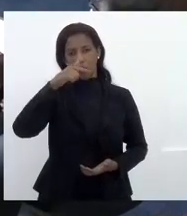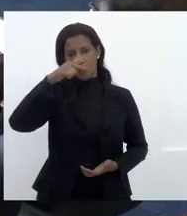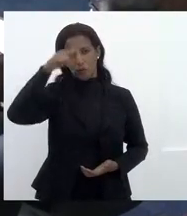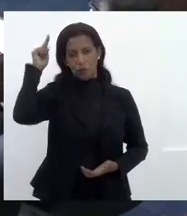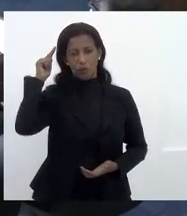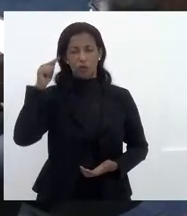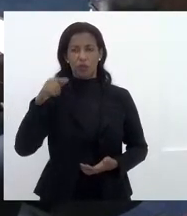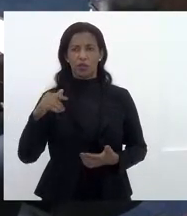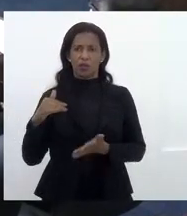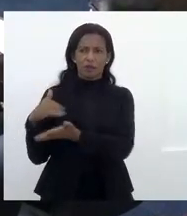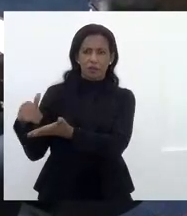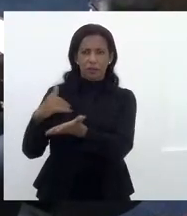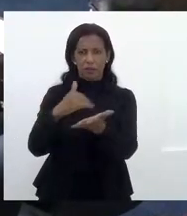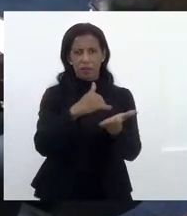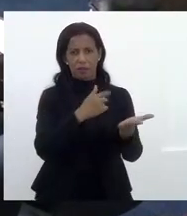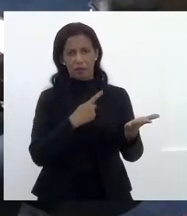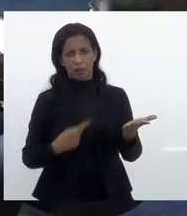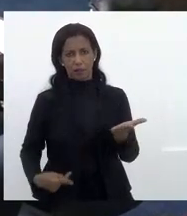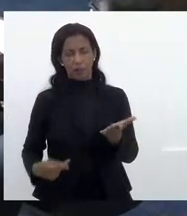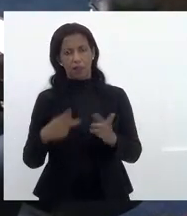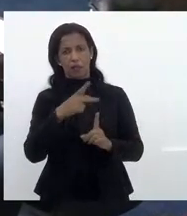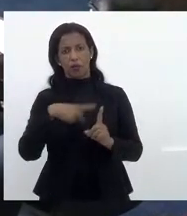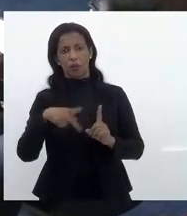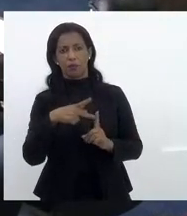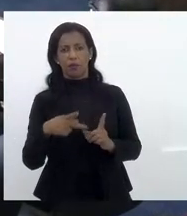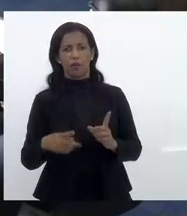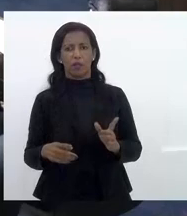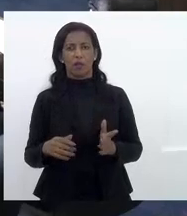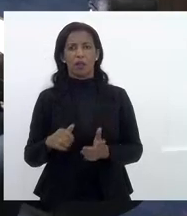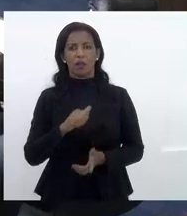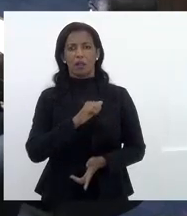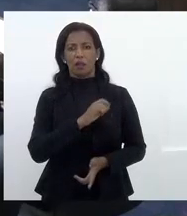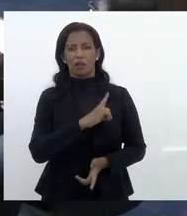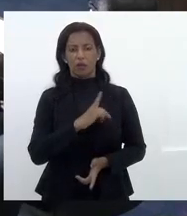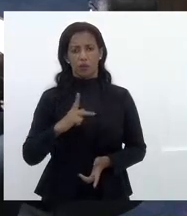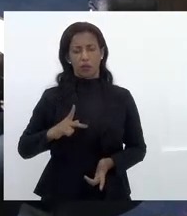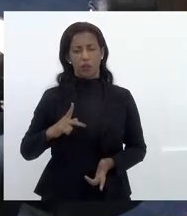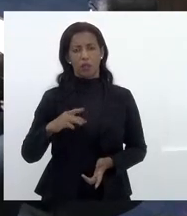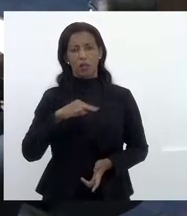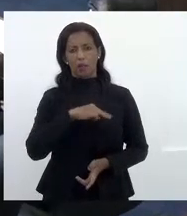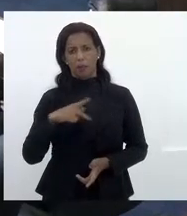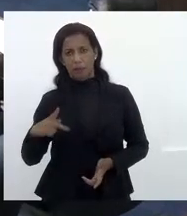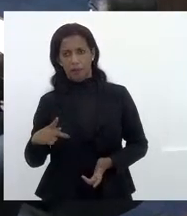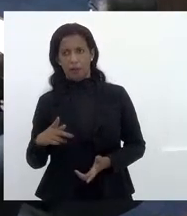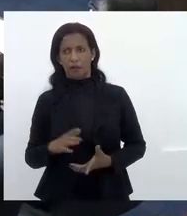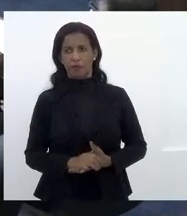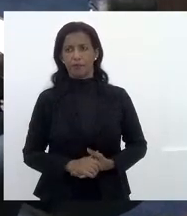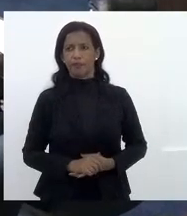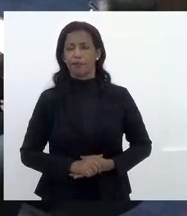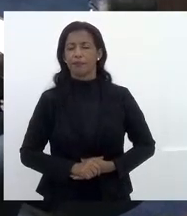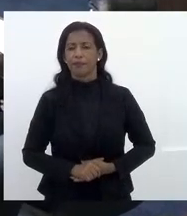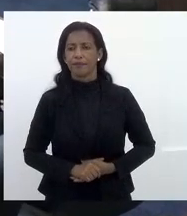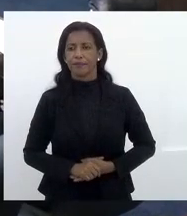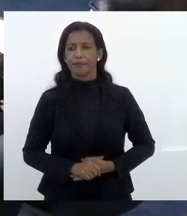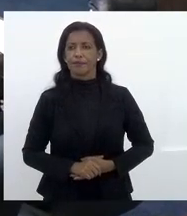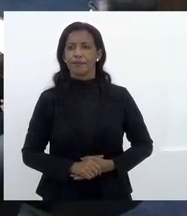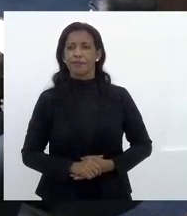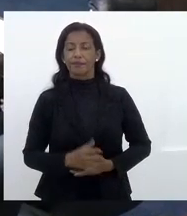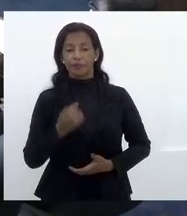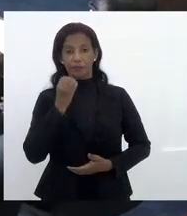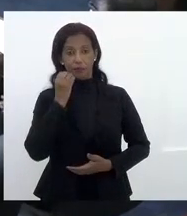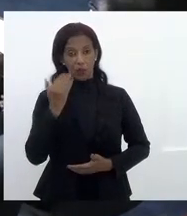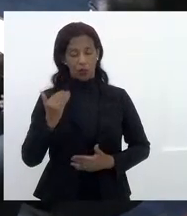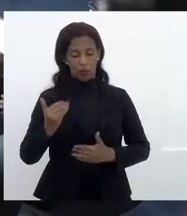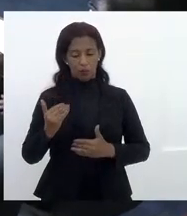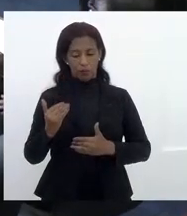presidentes secretários presidente do Rio previdência defensoria Ministério Público é bom eu acho que o